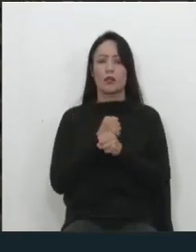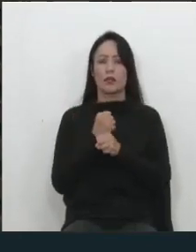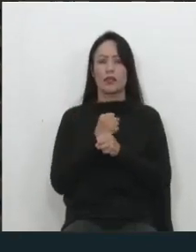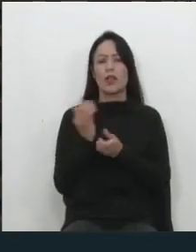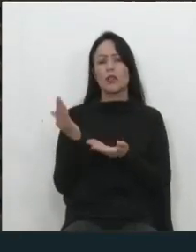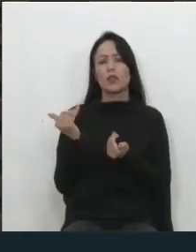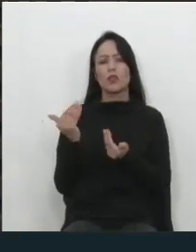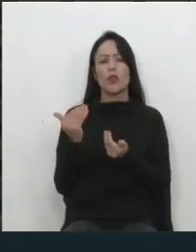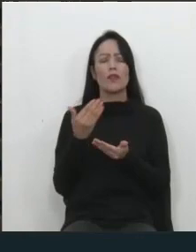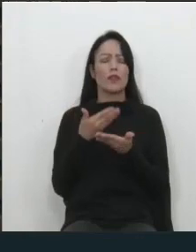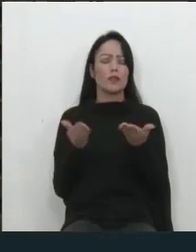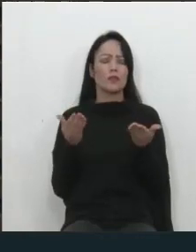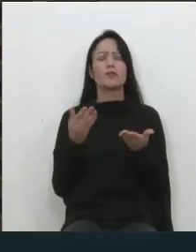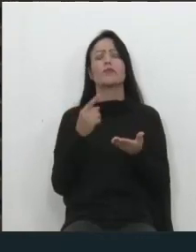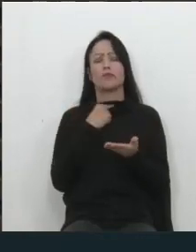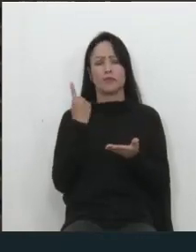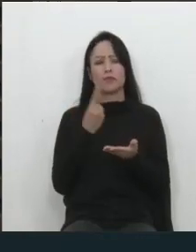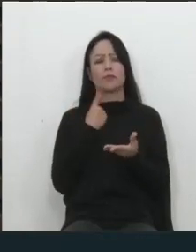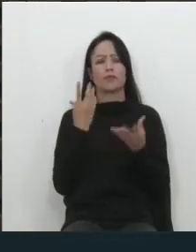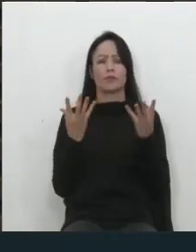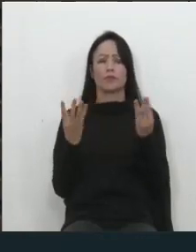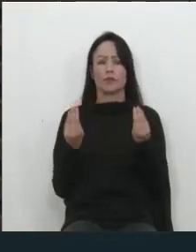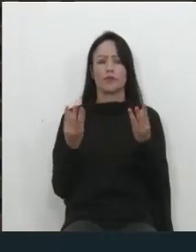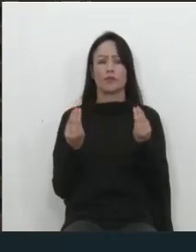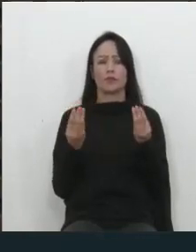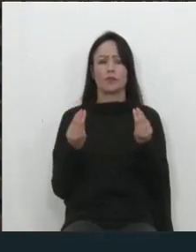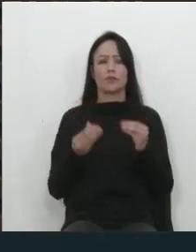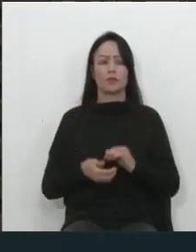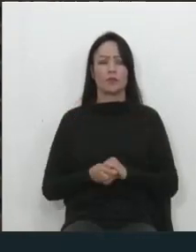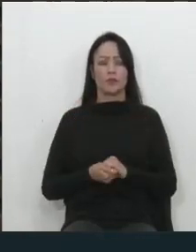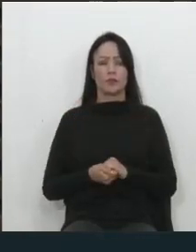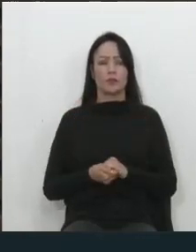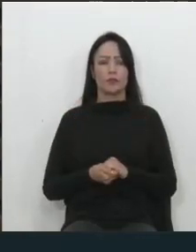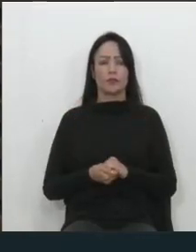muita vida em relação à bebida e trânsito.